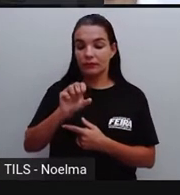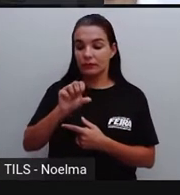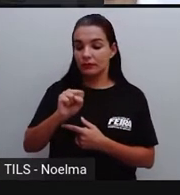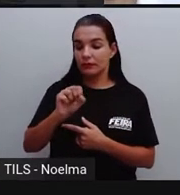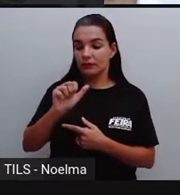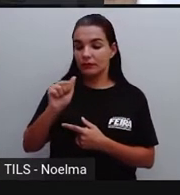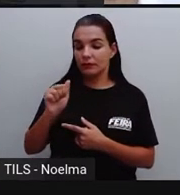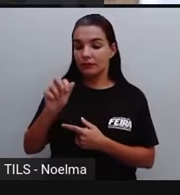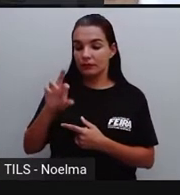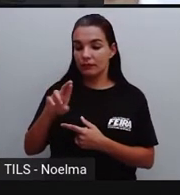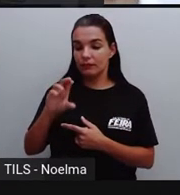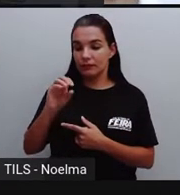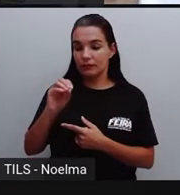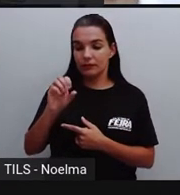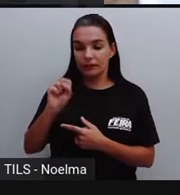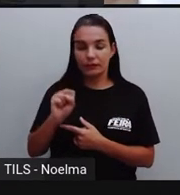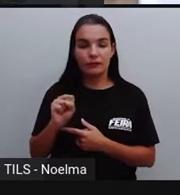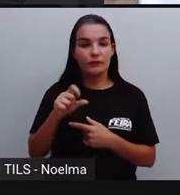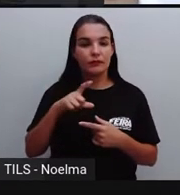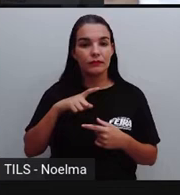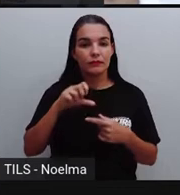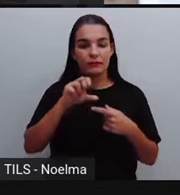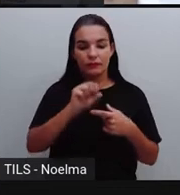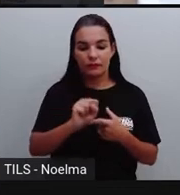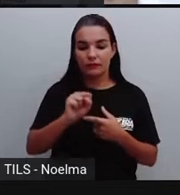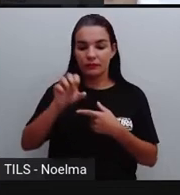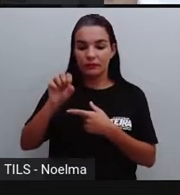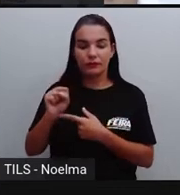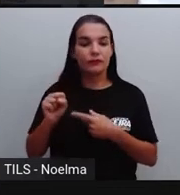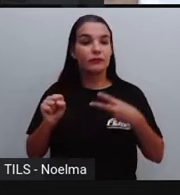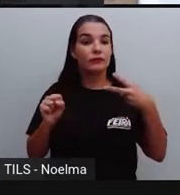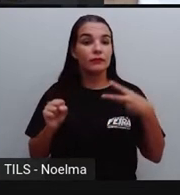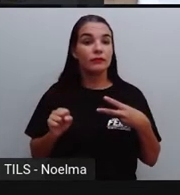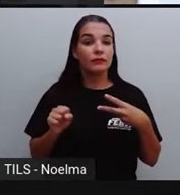ó, juntinho, igual na palavra passear.